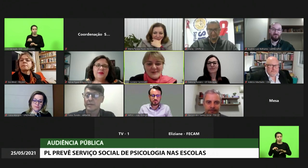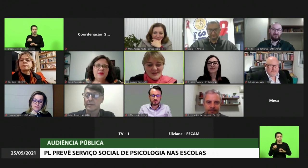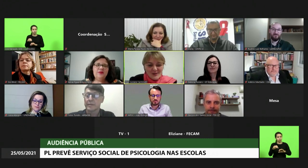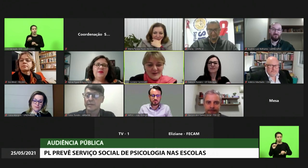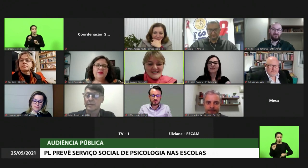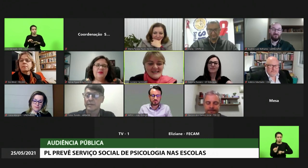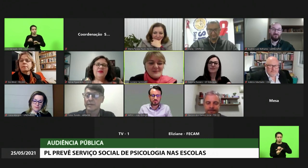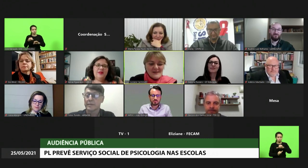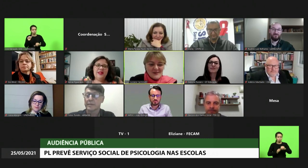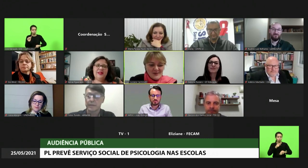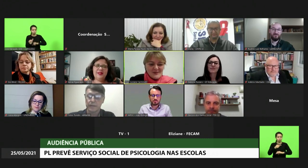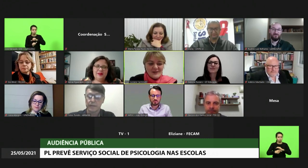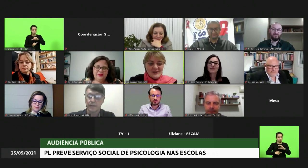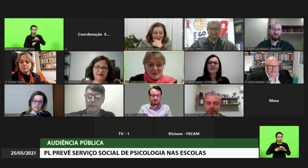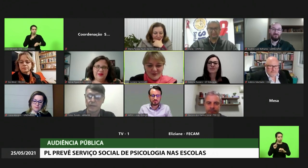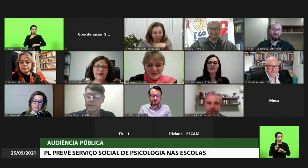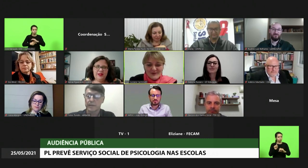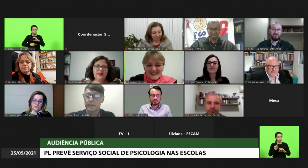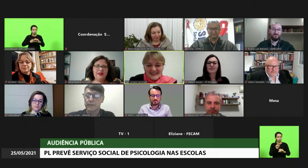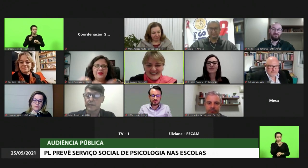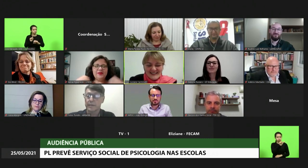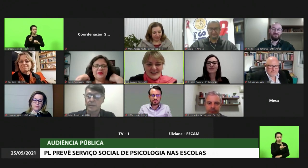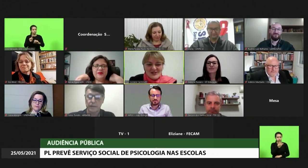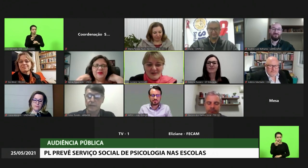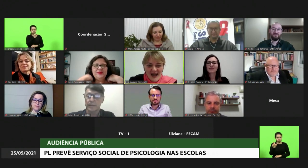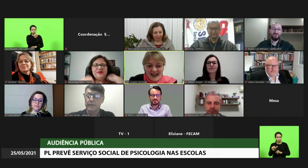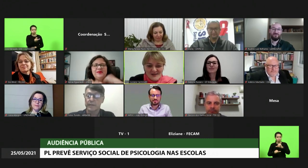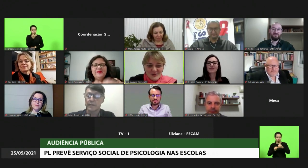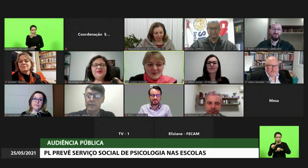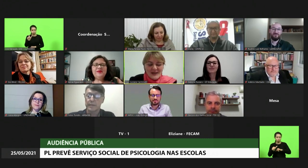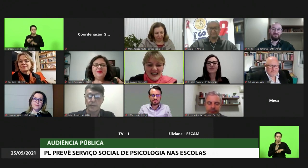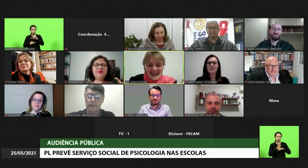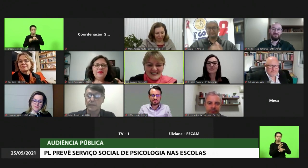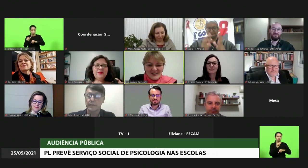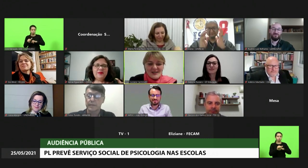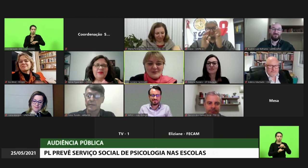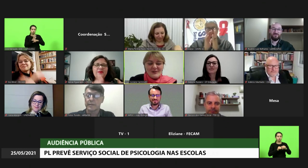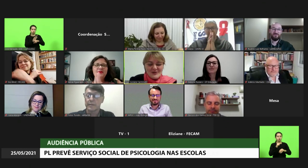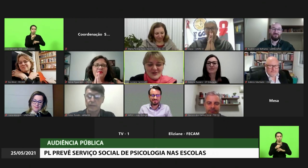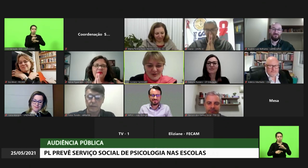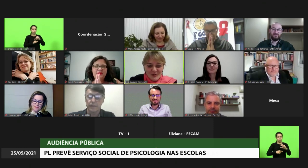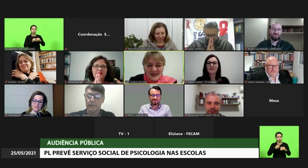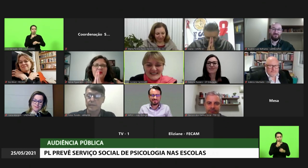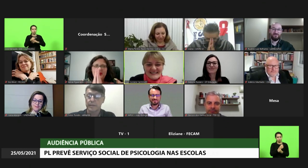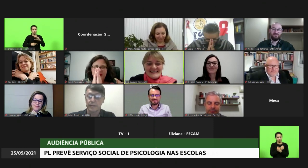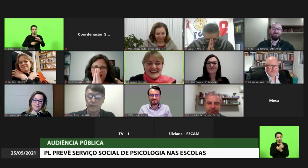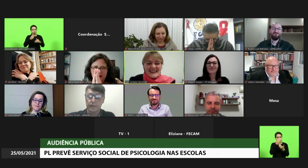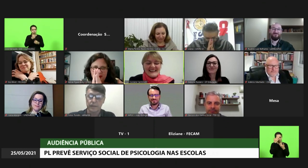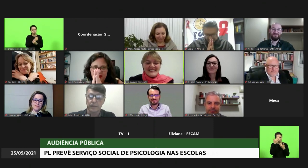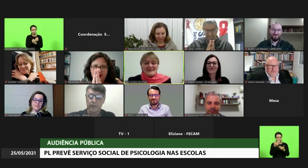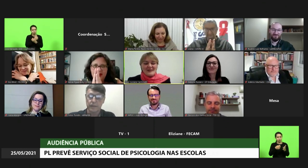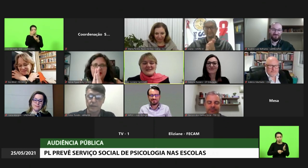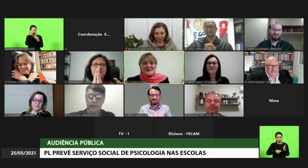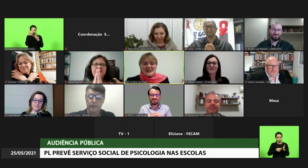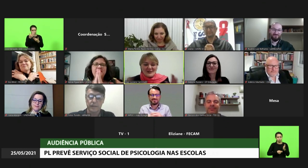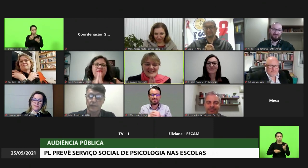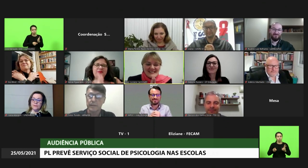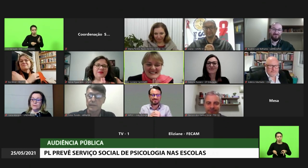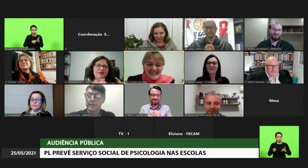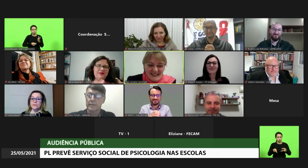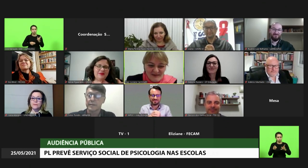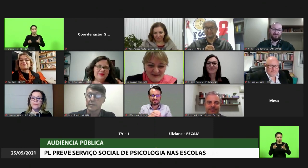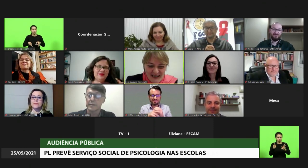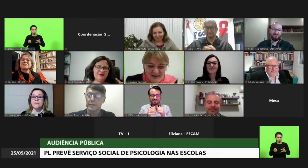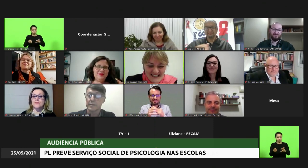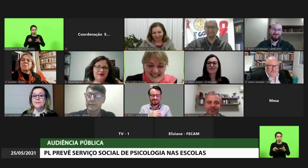educação muda as pessoas e as pessoas mudam o mundo. Grande abraço, muito obrigada, nossa luta continua, né? Vamos abrir